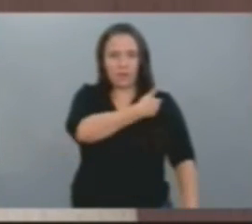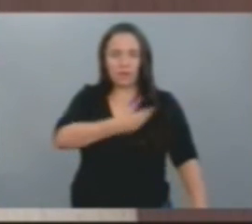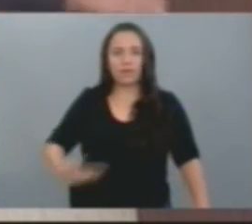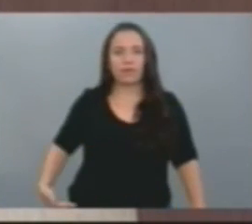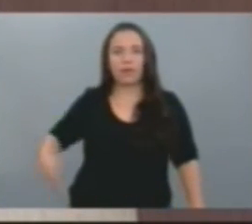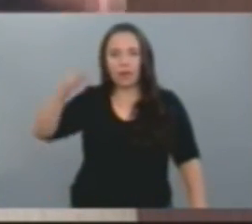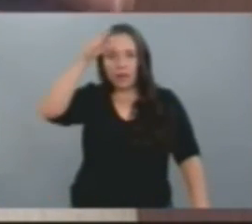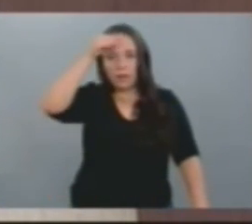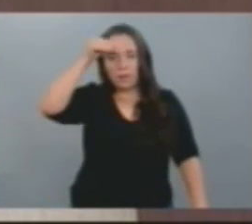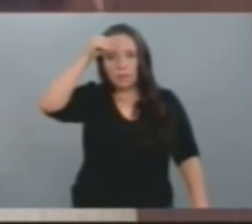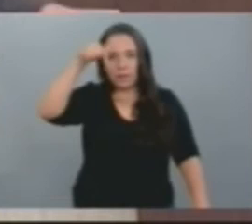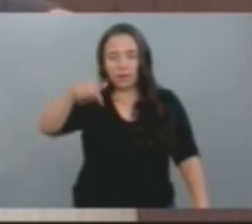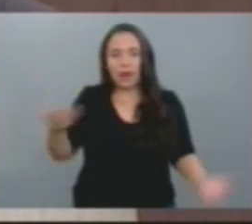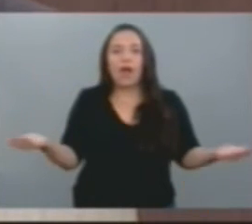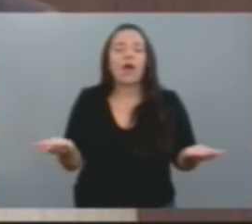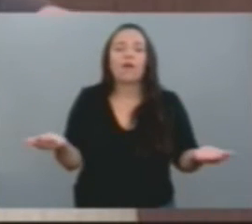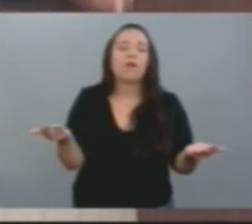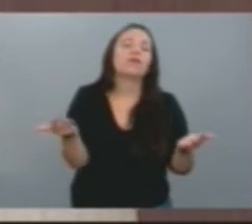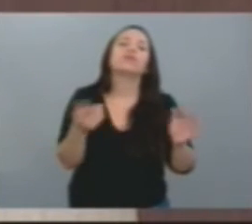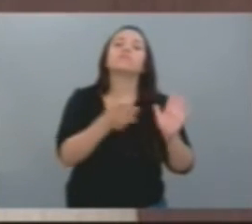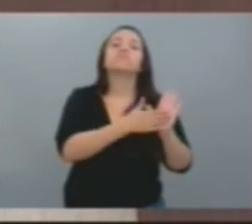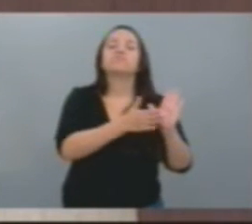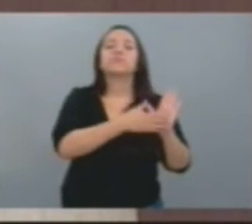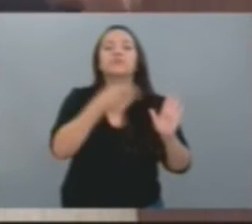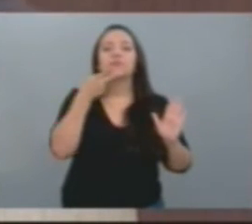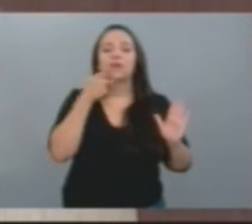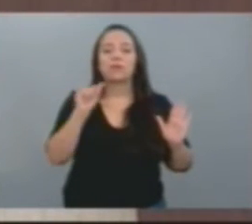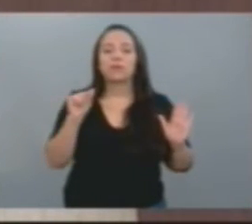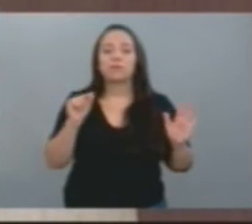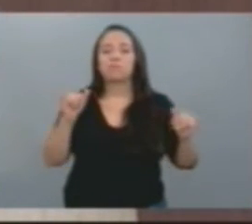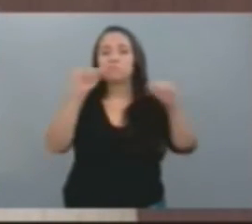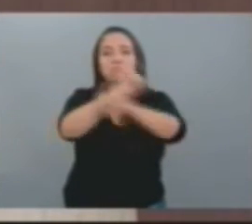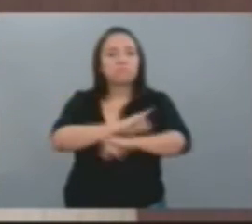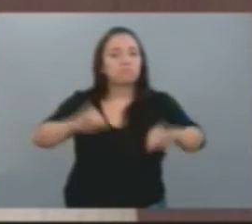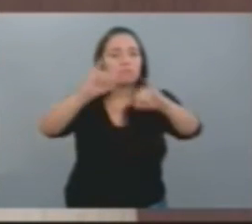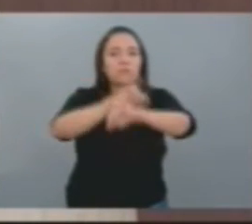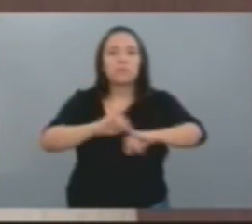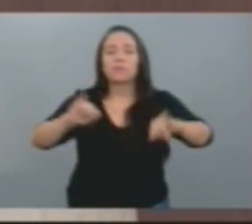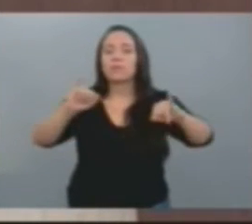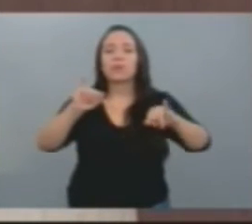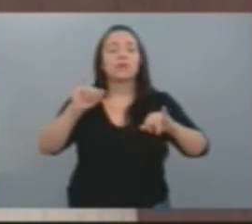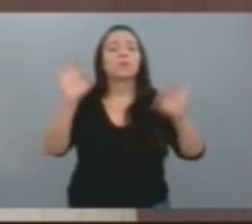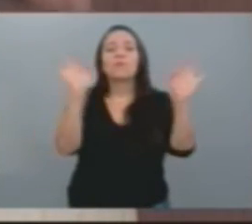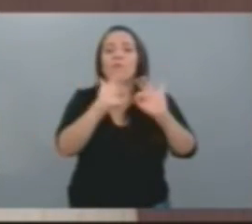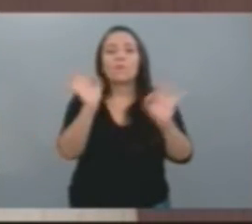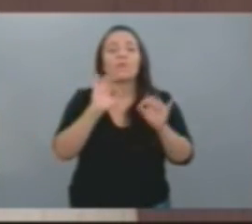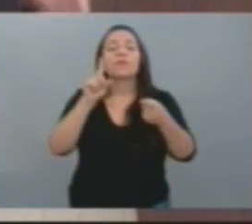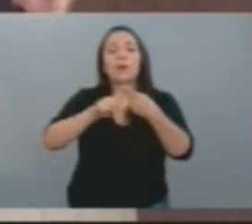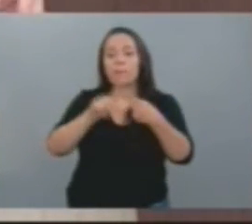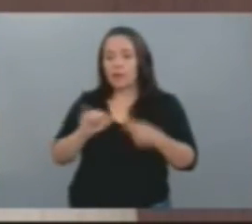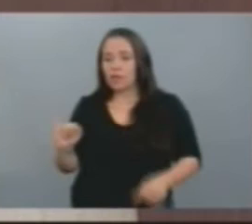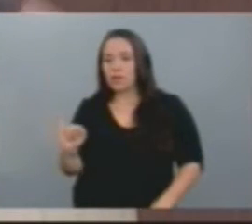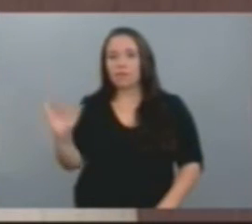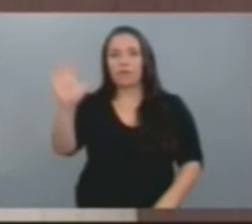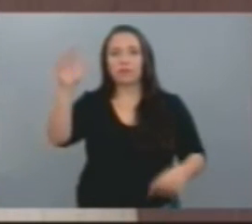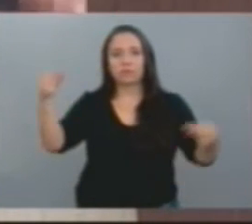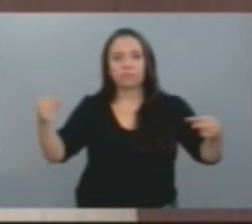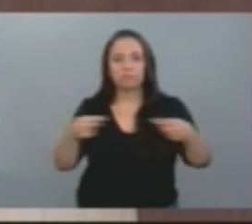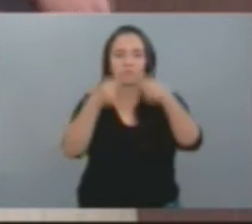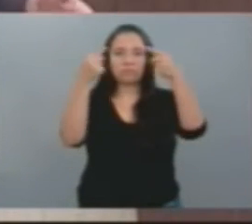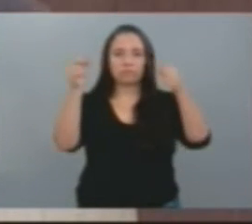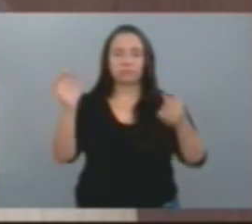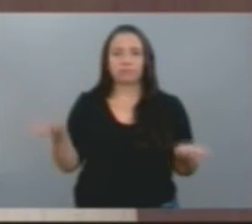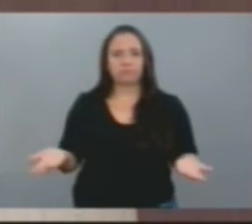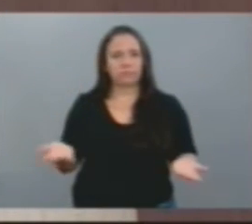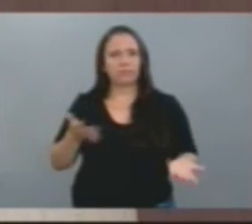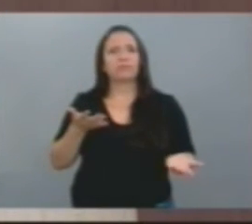Santana? Até agora, sequer anunciou a reposição inflacionária. É draconiano, perverso